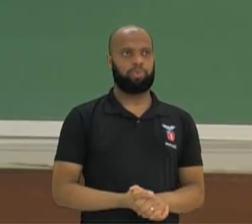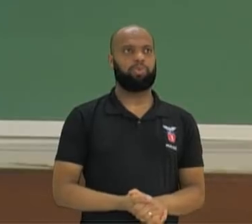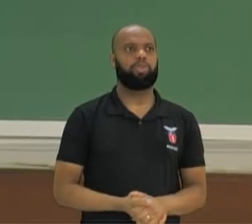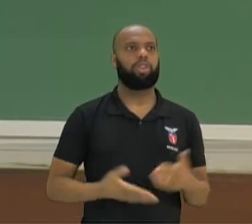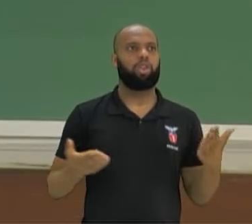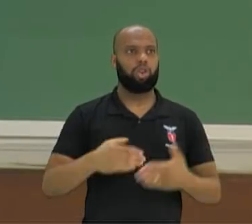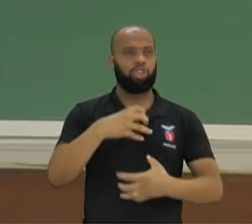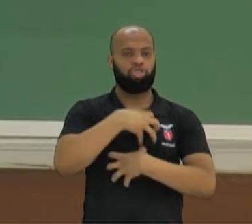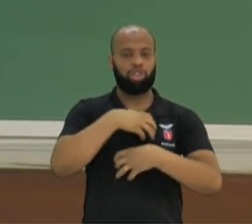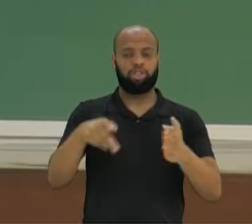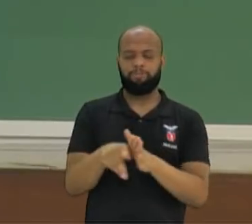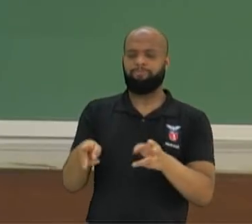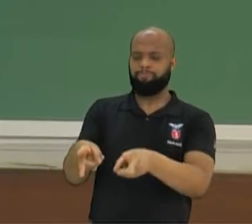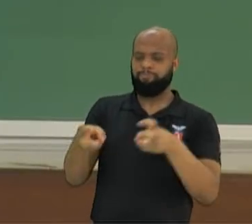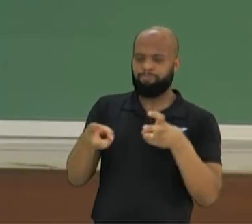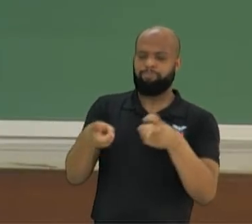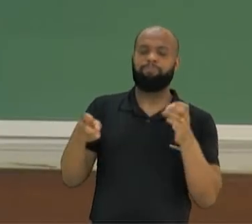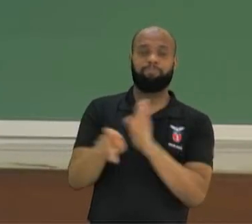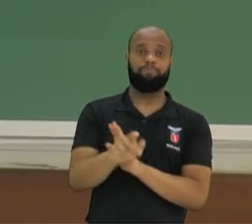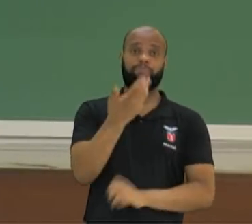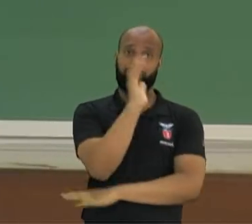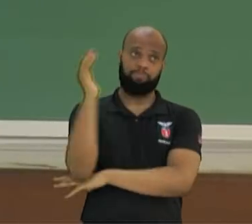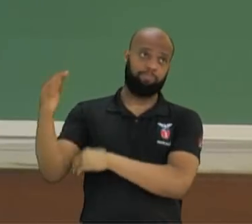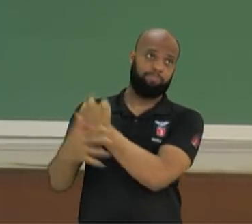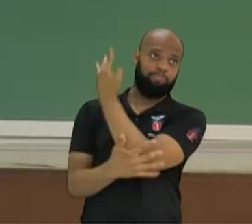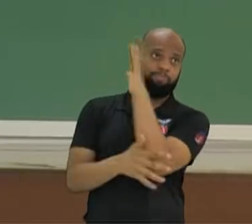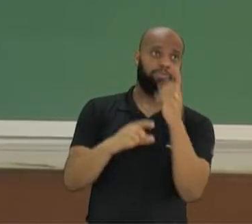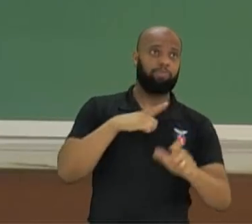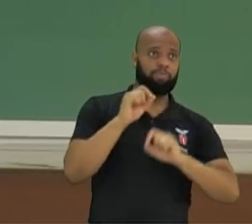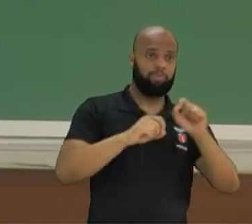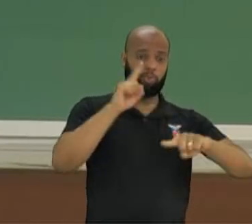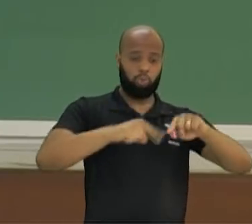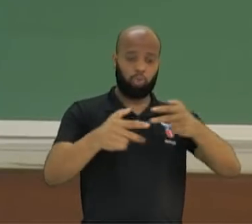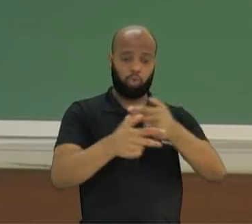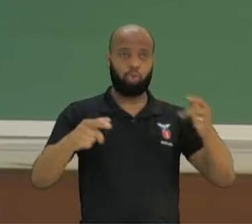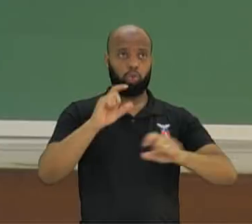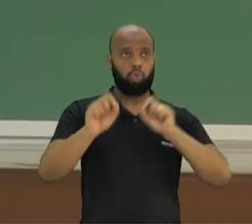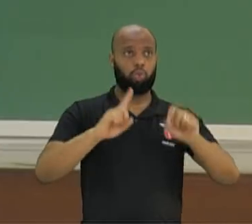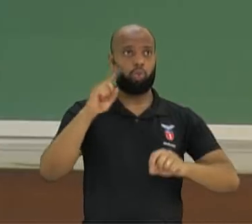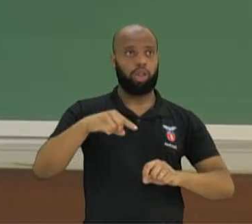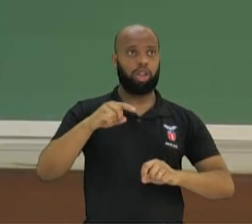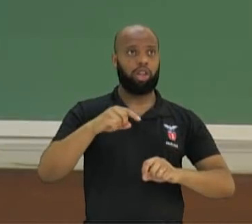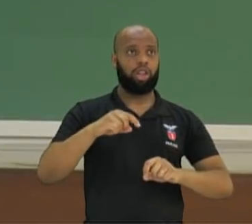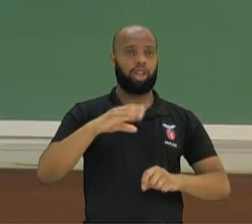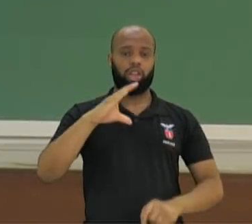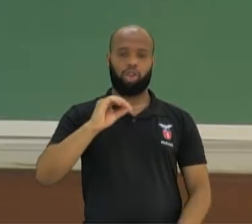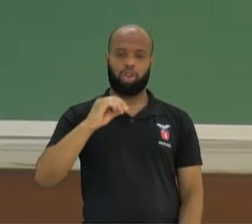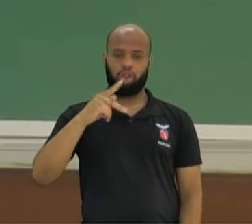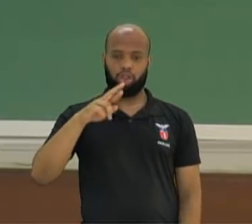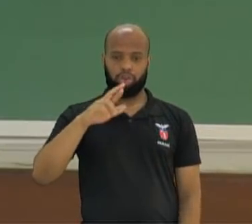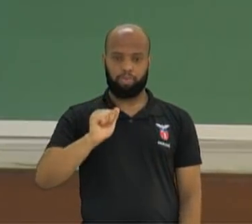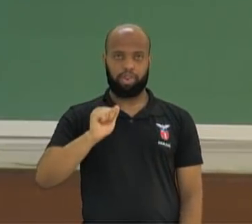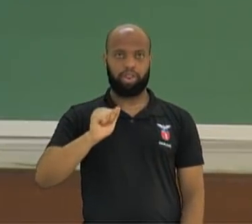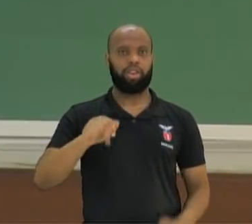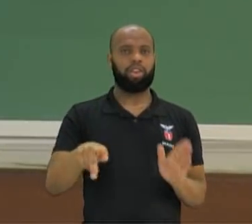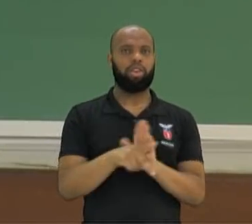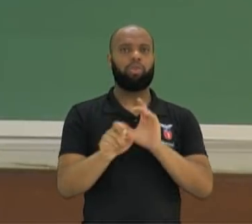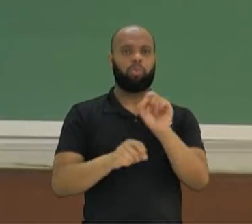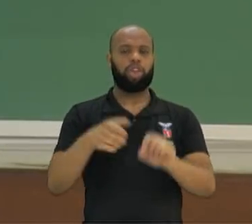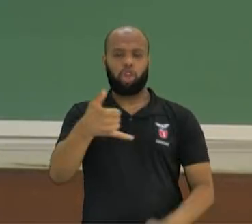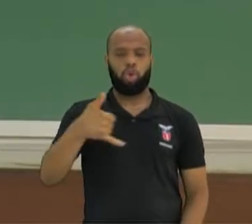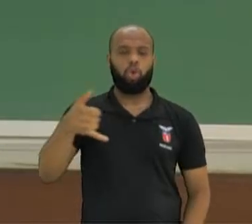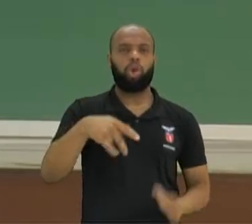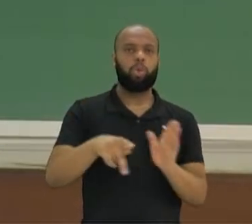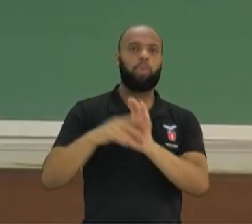Então, no plano do extrativismo vegetal, né, um dos produtos de destaque é a copra, é a amêndoa seca do coco, que